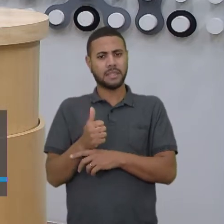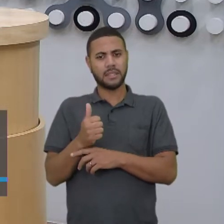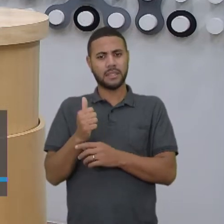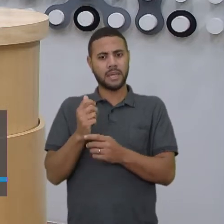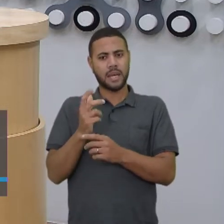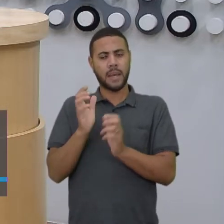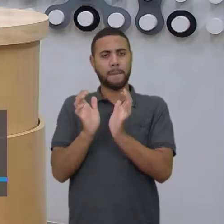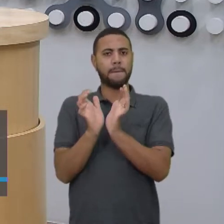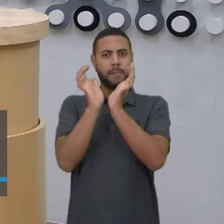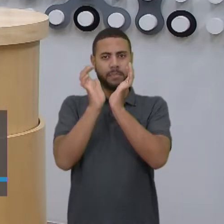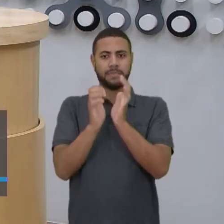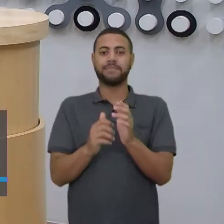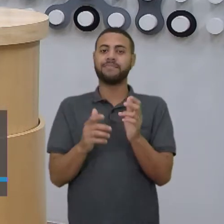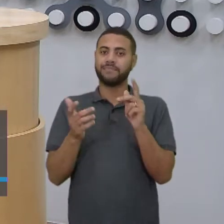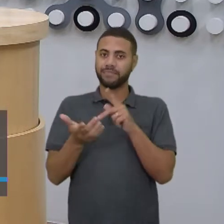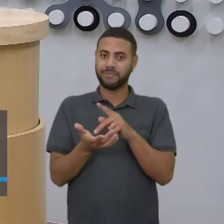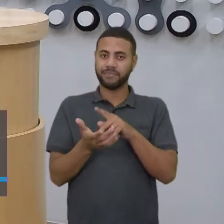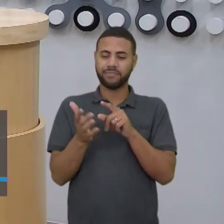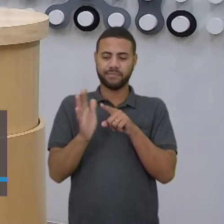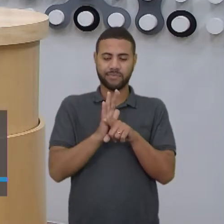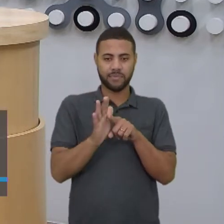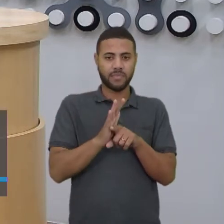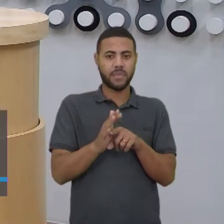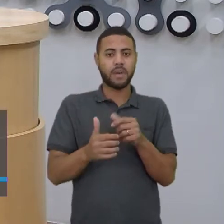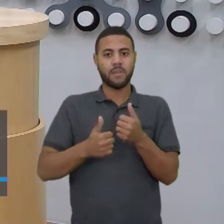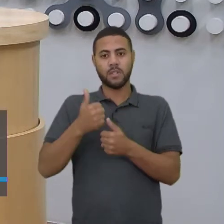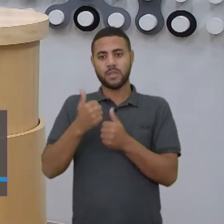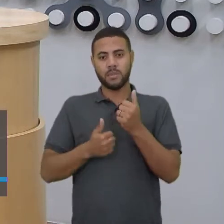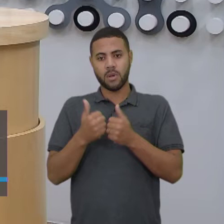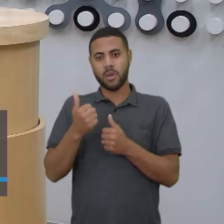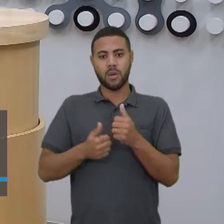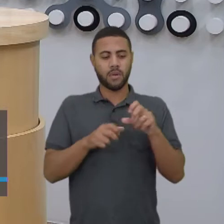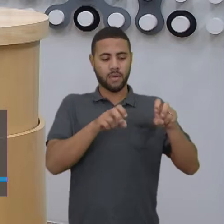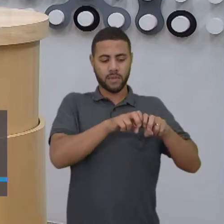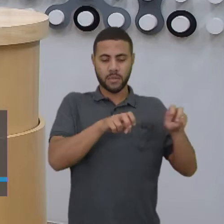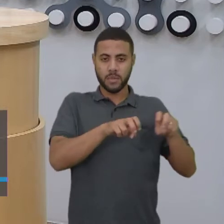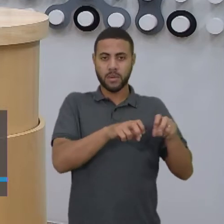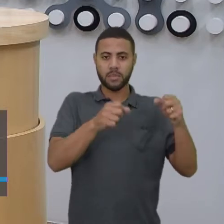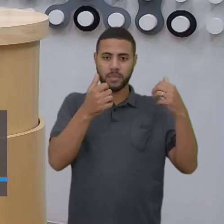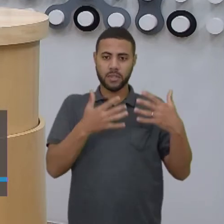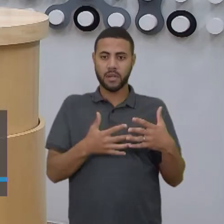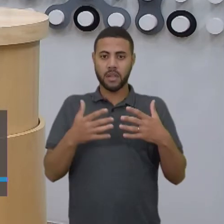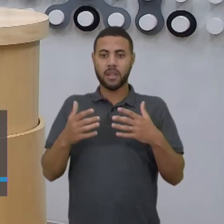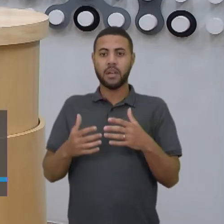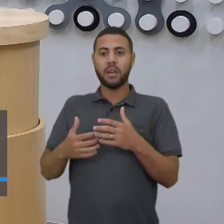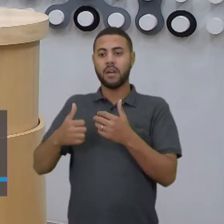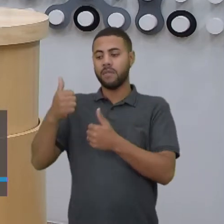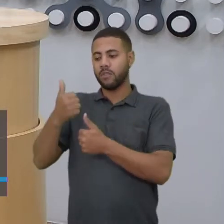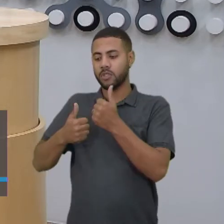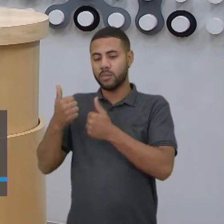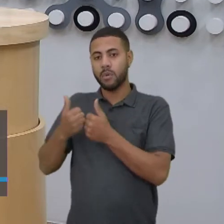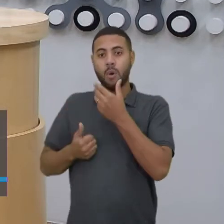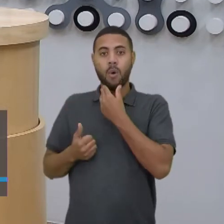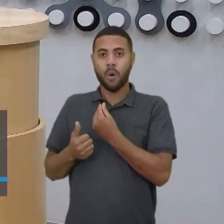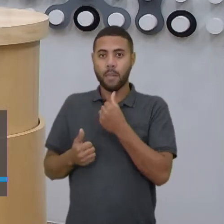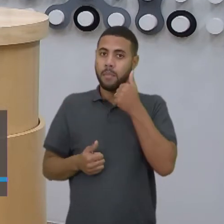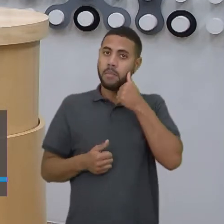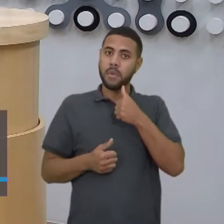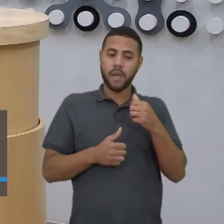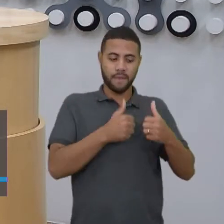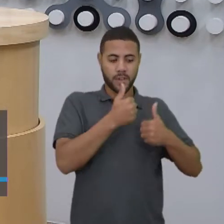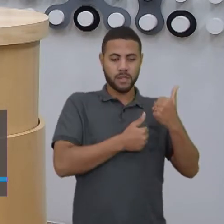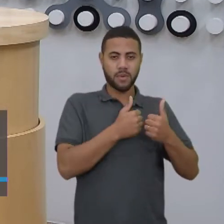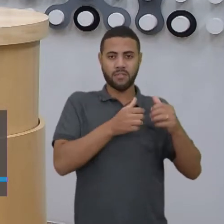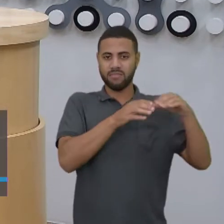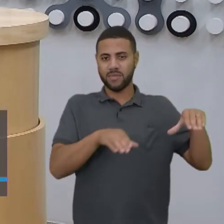da investigação? Então, eu falei futebol em relação ao futsal, ok? Se a gente coloca futebol masculino e futebol feminino, é